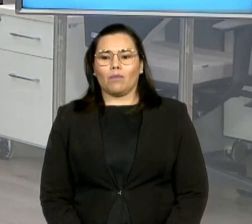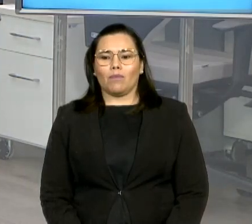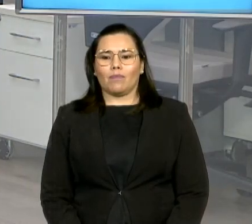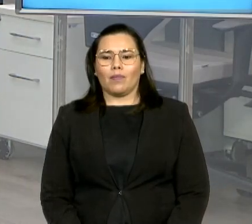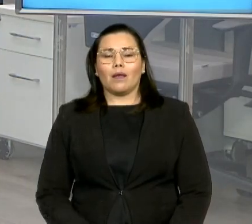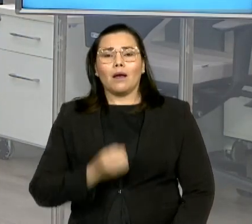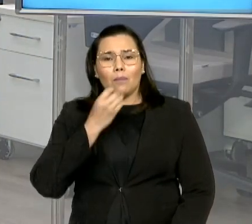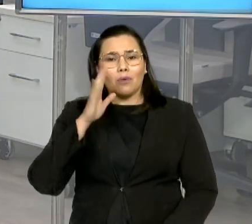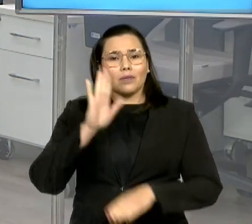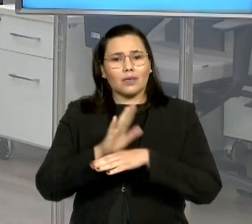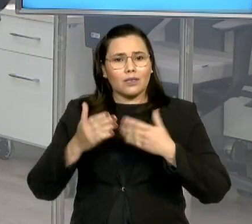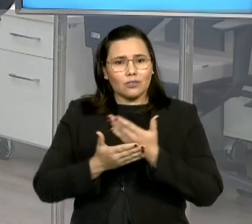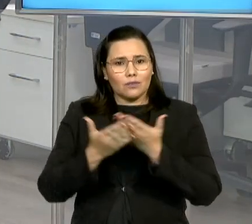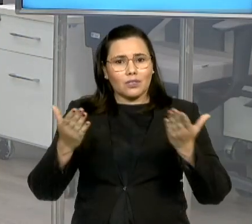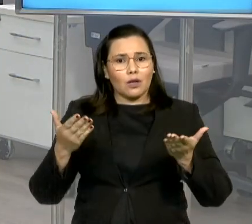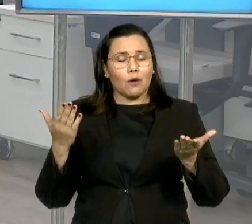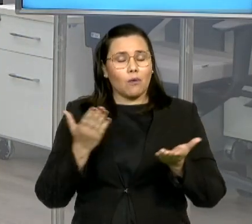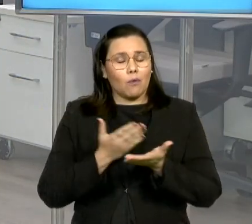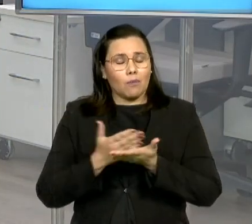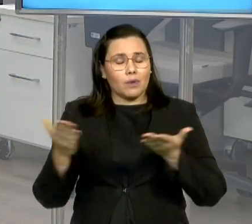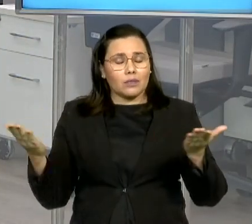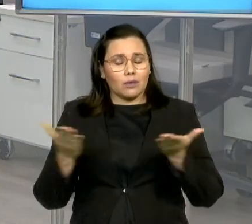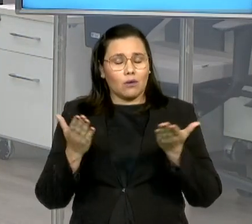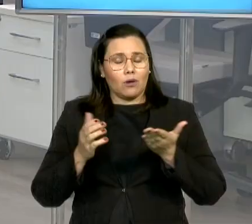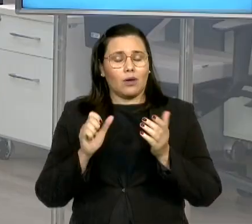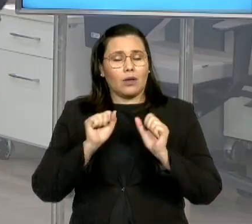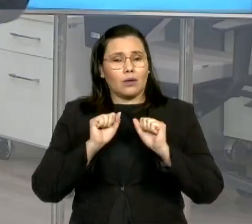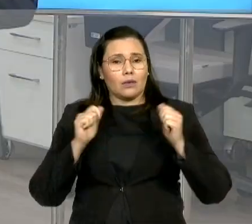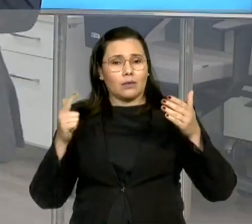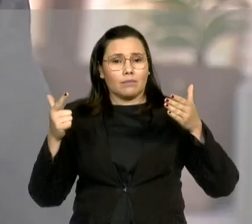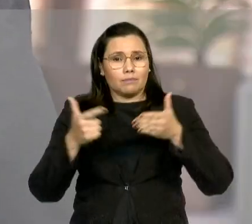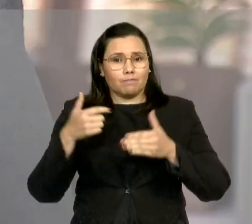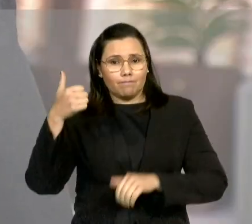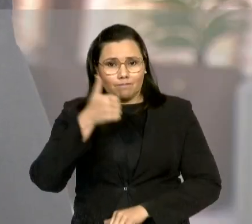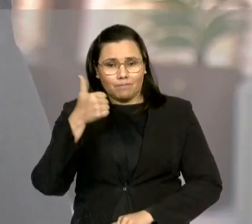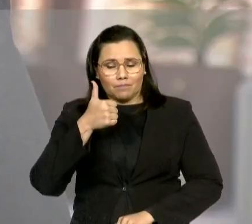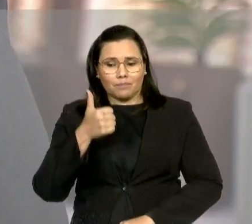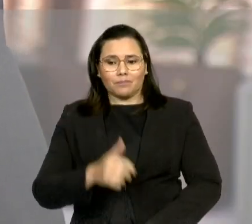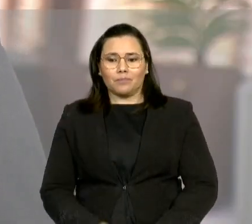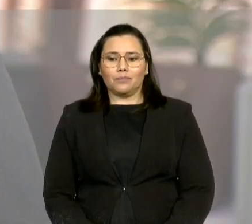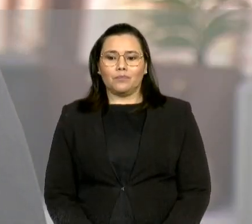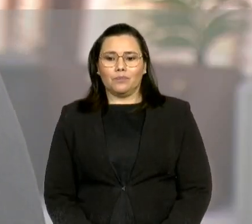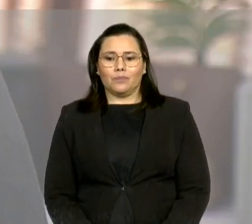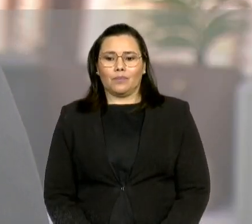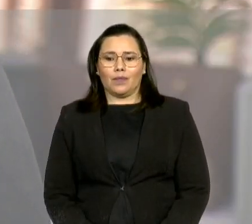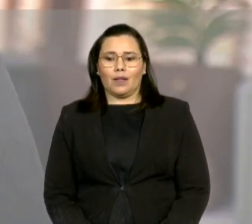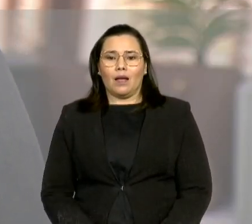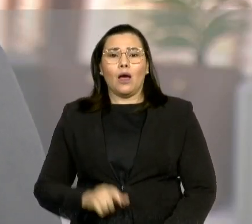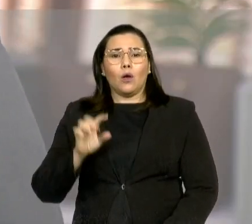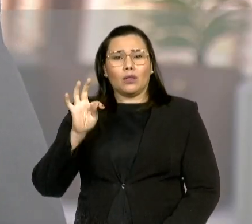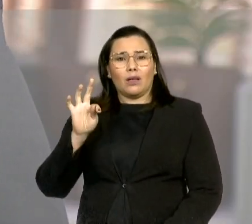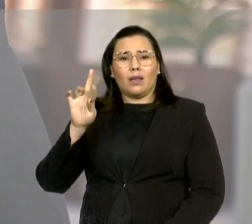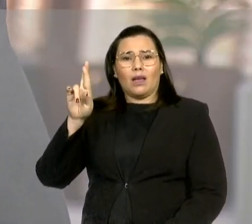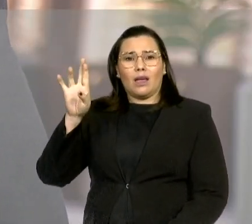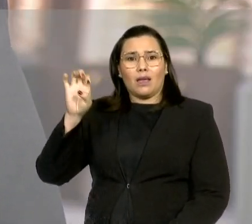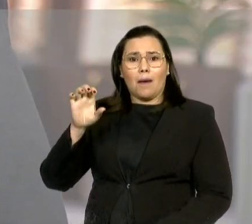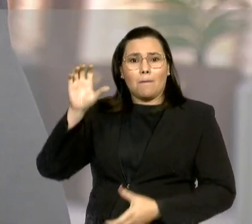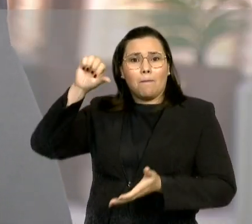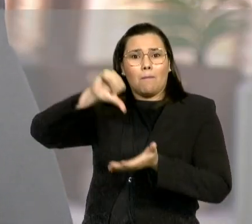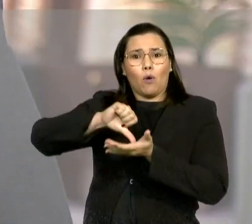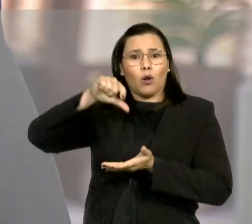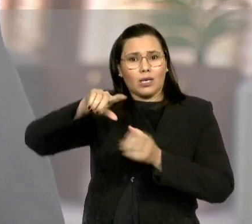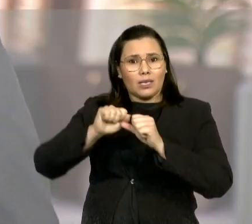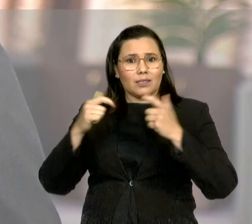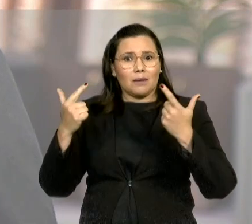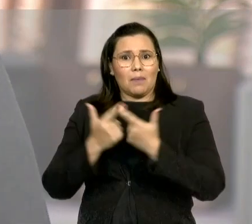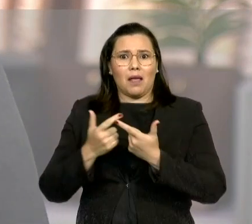Muito boa tarde, você começa agora o Assembleia em Foco, primeira edição. Posto do TRE Maranhão na Lema tem recorde